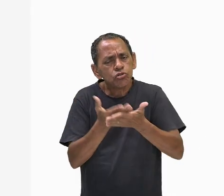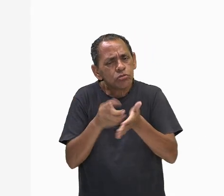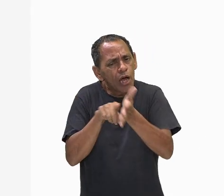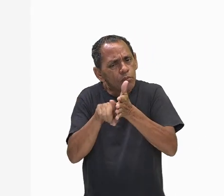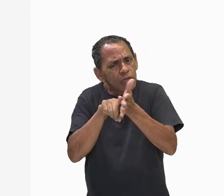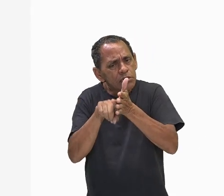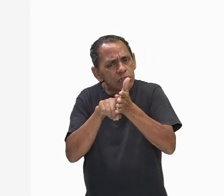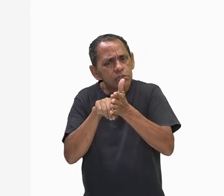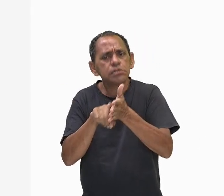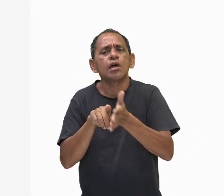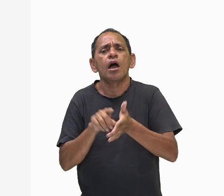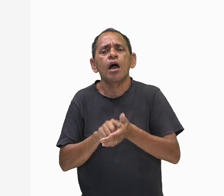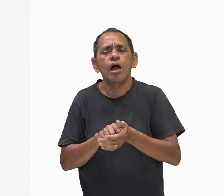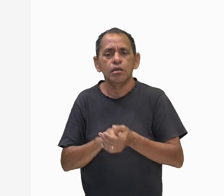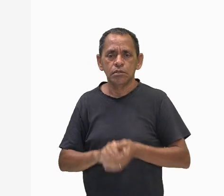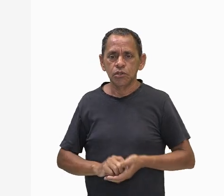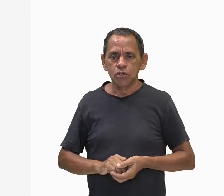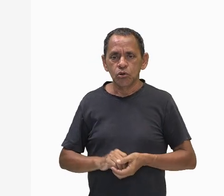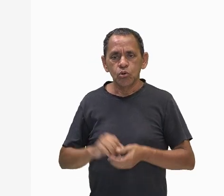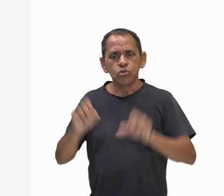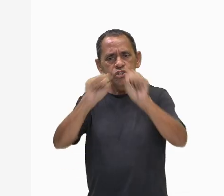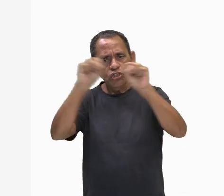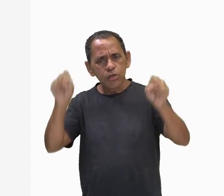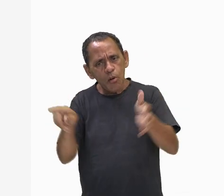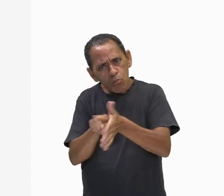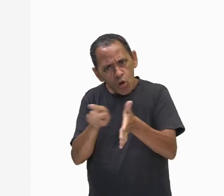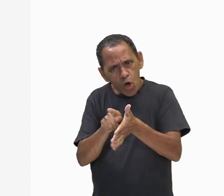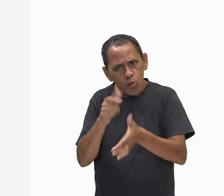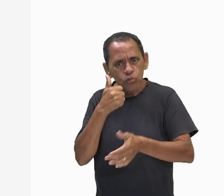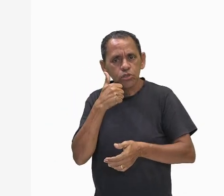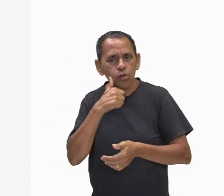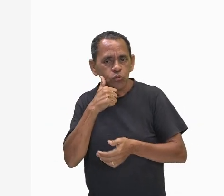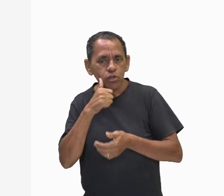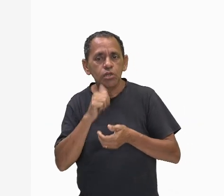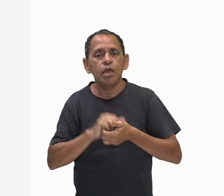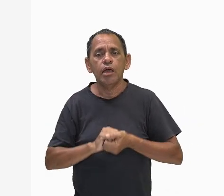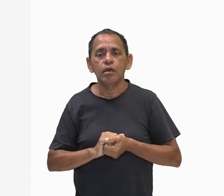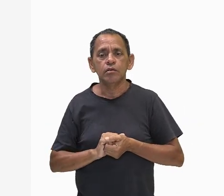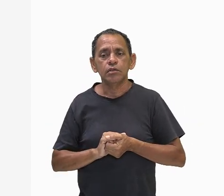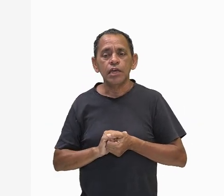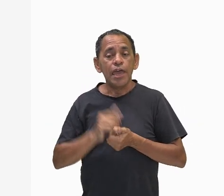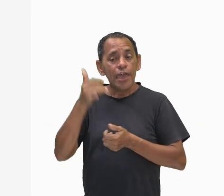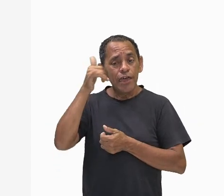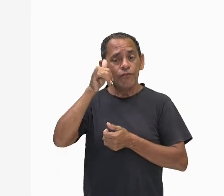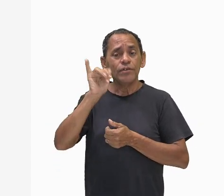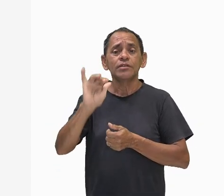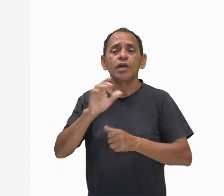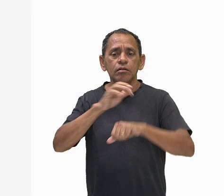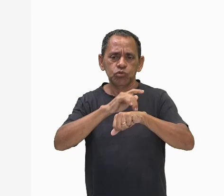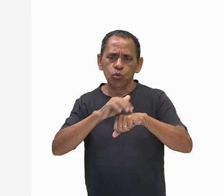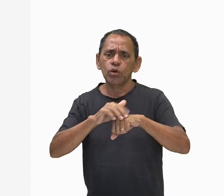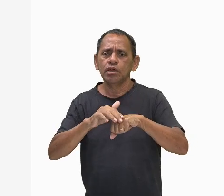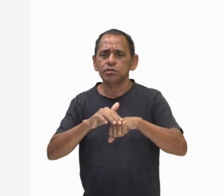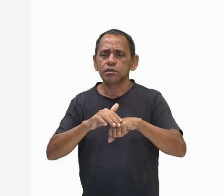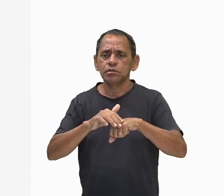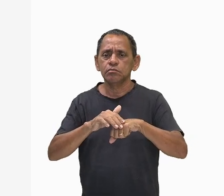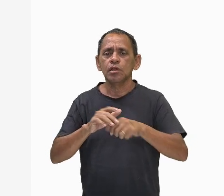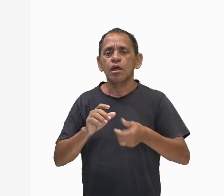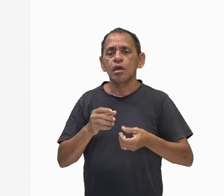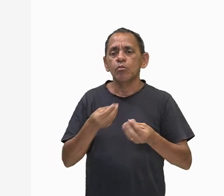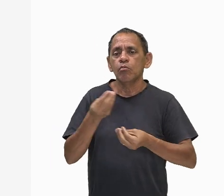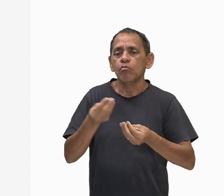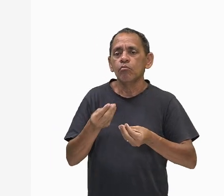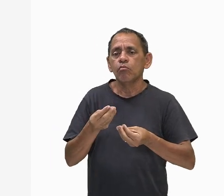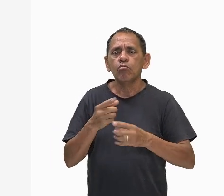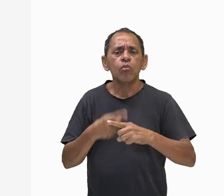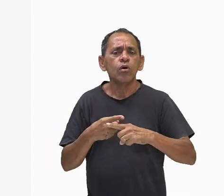seria prevenir doenças. O conhecimento dos órgãos e suas funções facilita na detecção